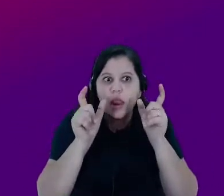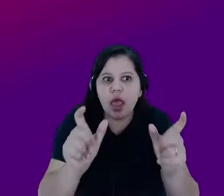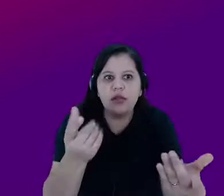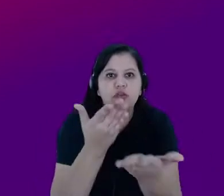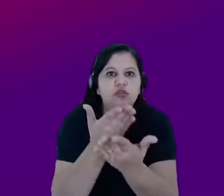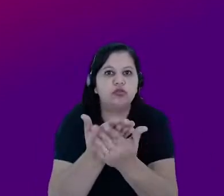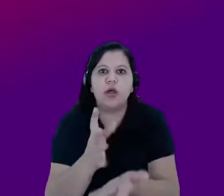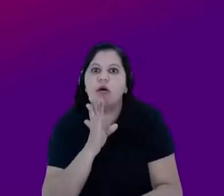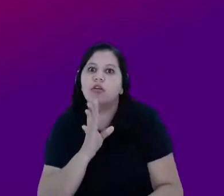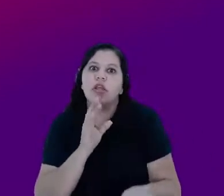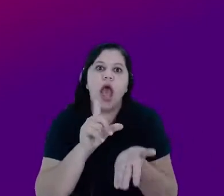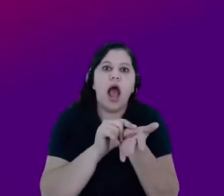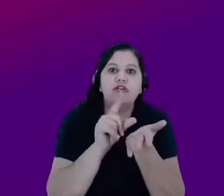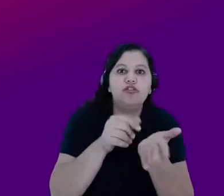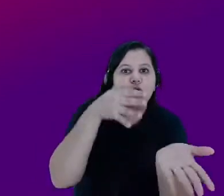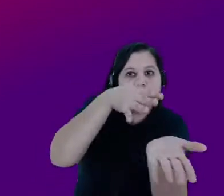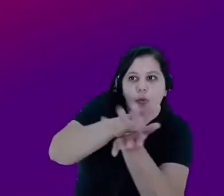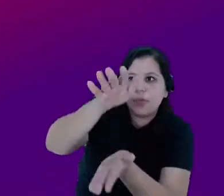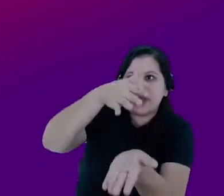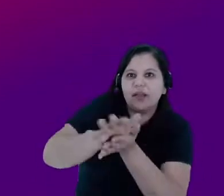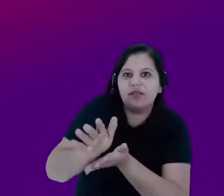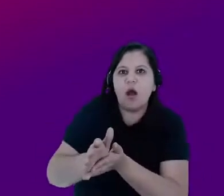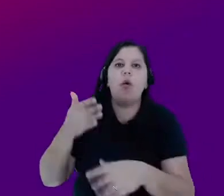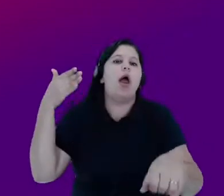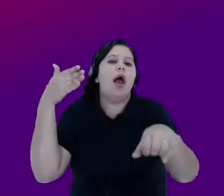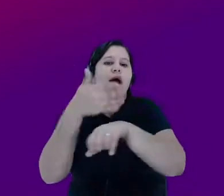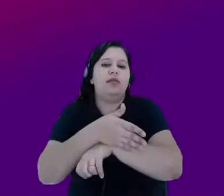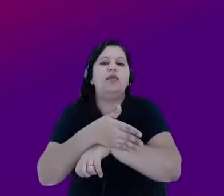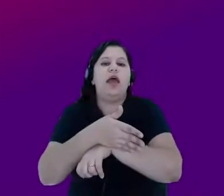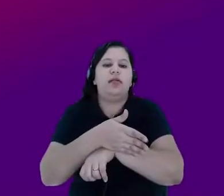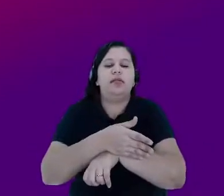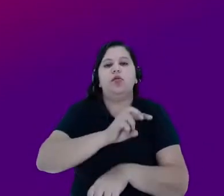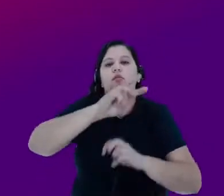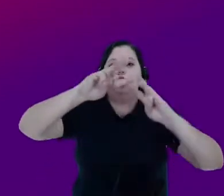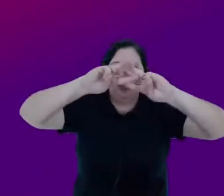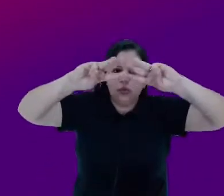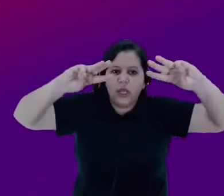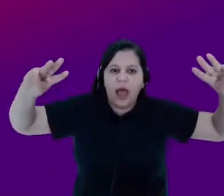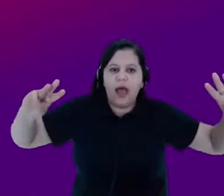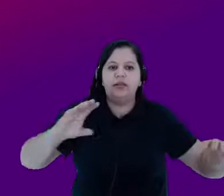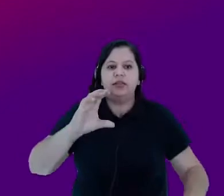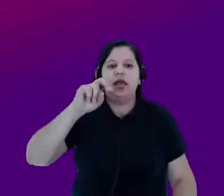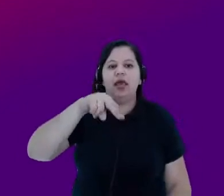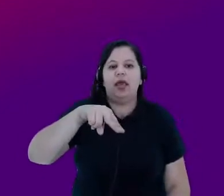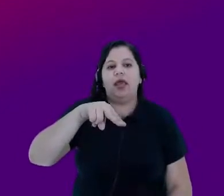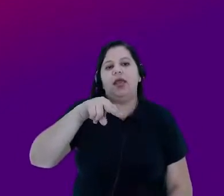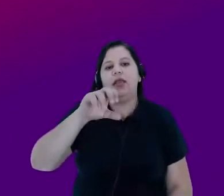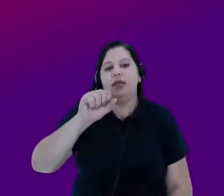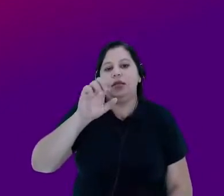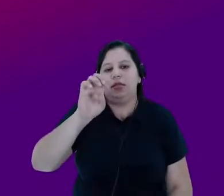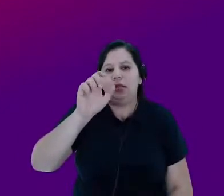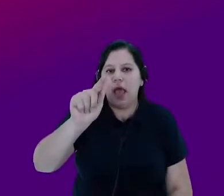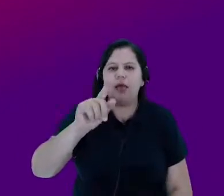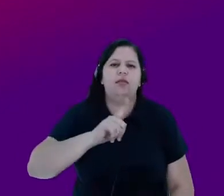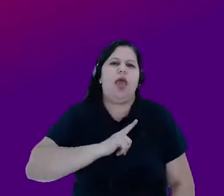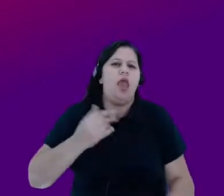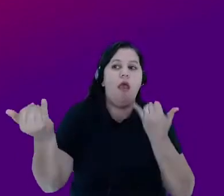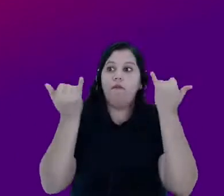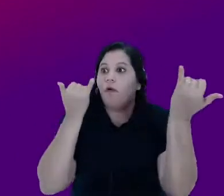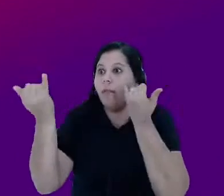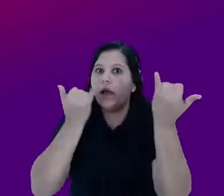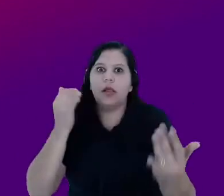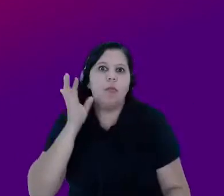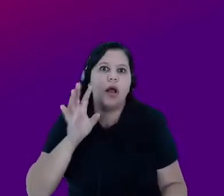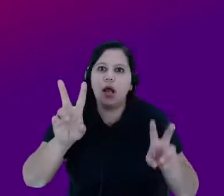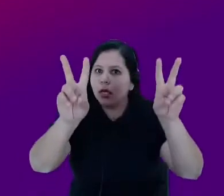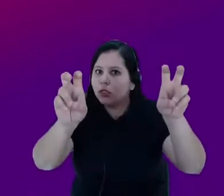artigos e publicações, acessem o site da CNSEG. Tem muita informação bacana para auxiliar vocês no dia a dia da comercialização